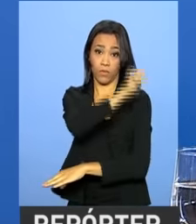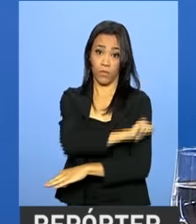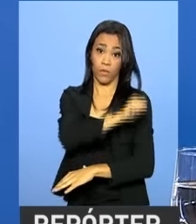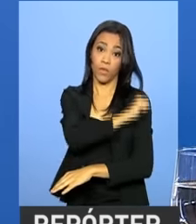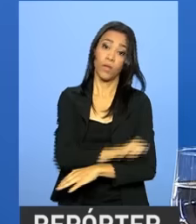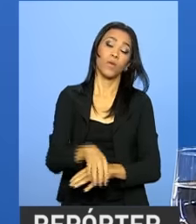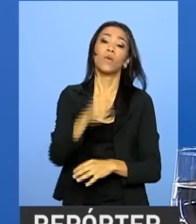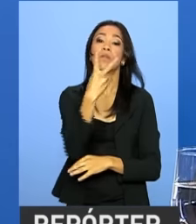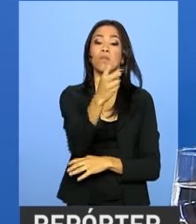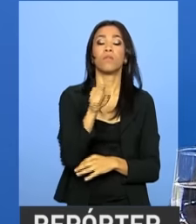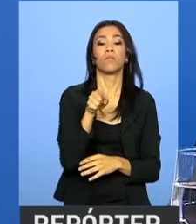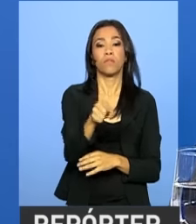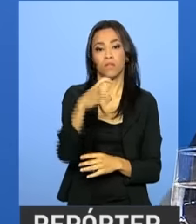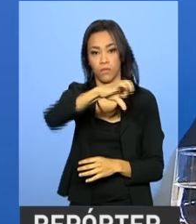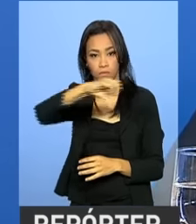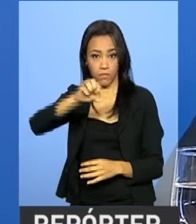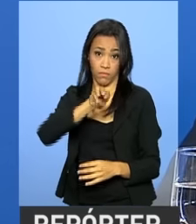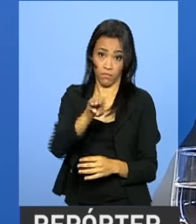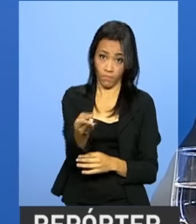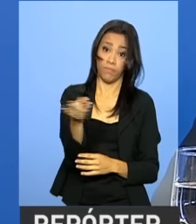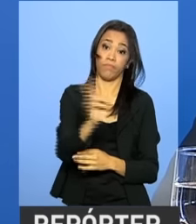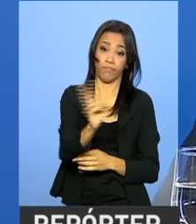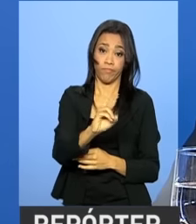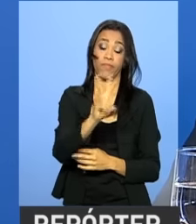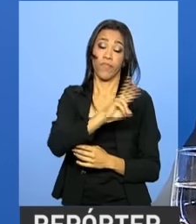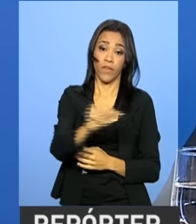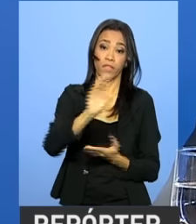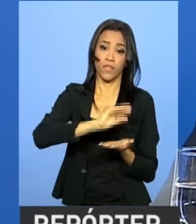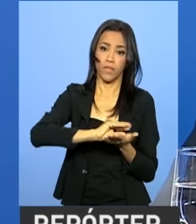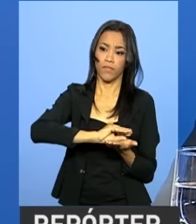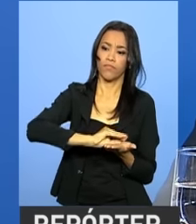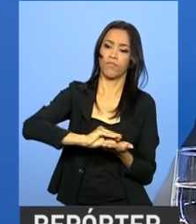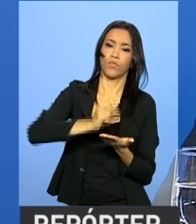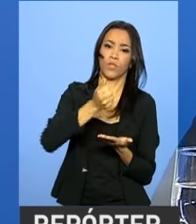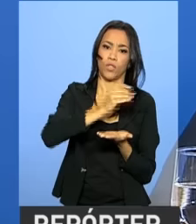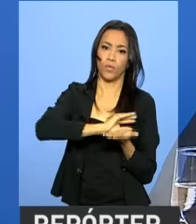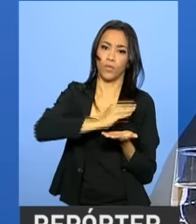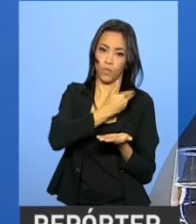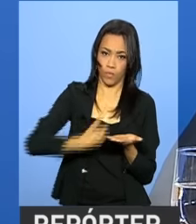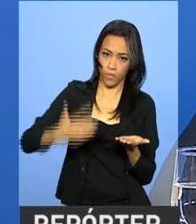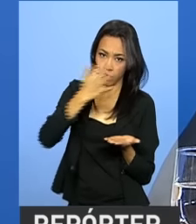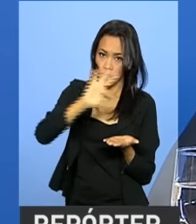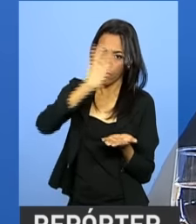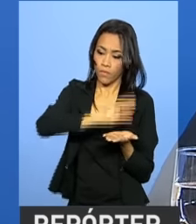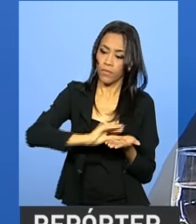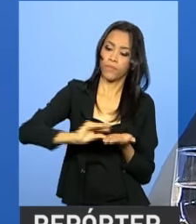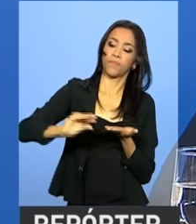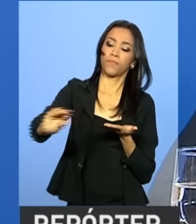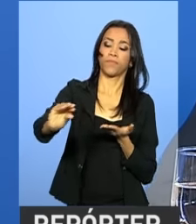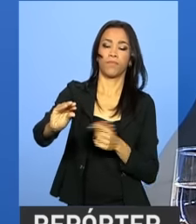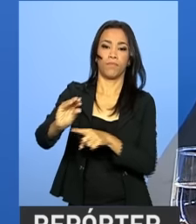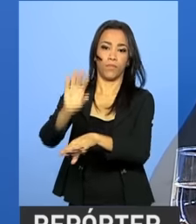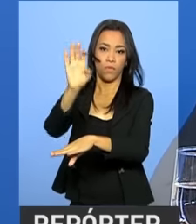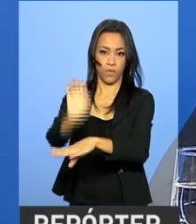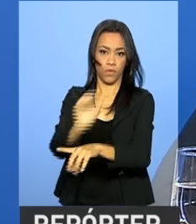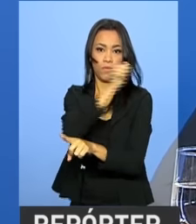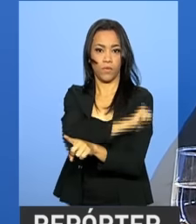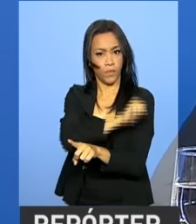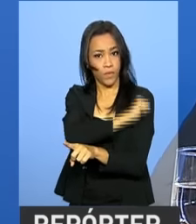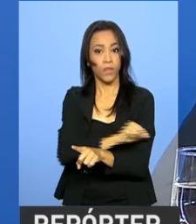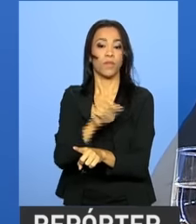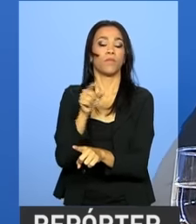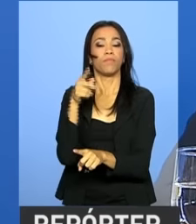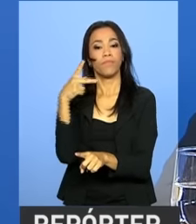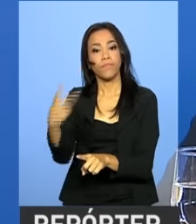bilhões e 900 milhões de reais devem ser transferidos nos próximos dias e a verba da União vai liberar recursos próprios